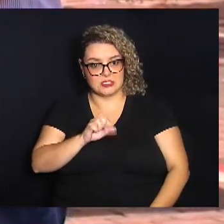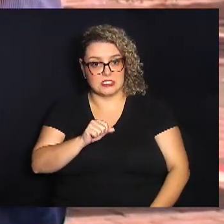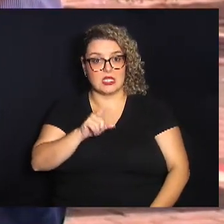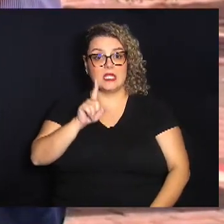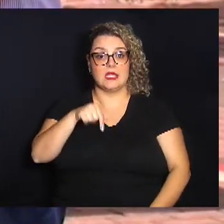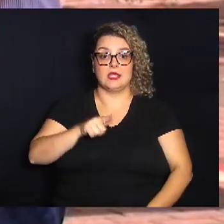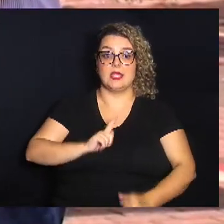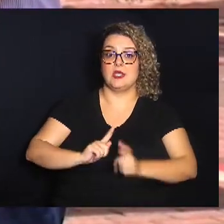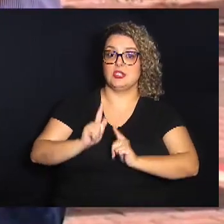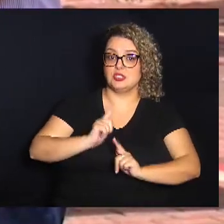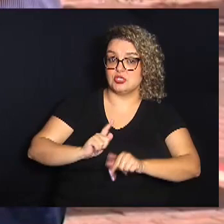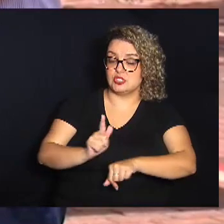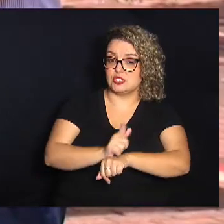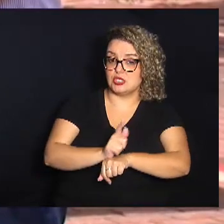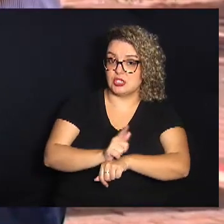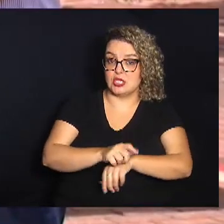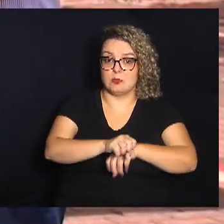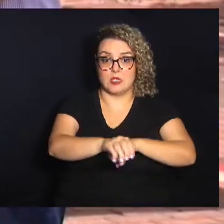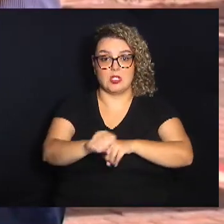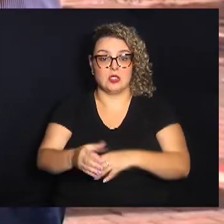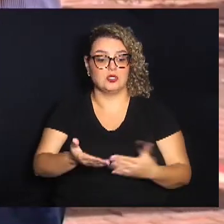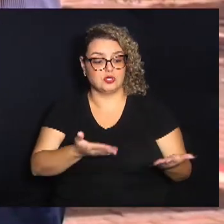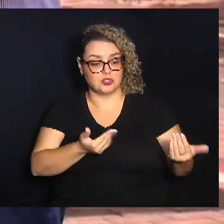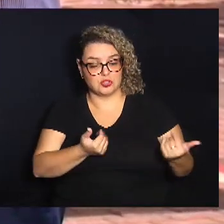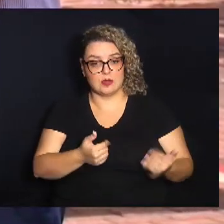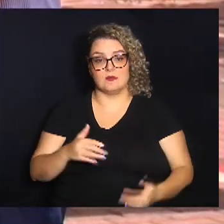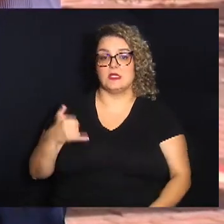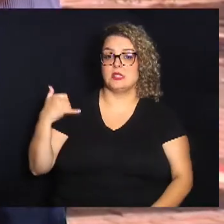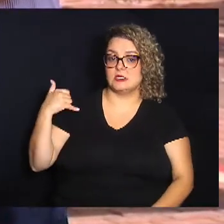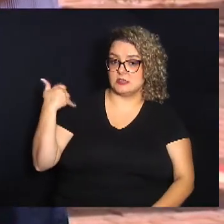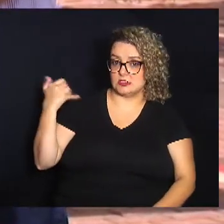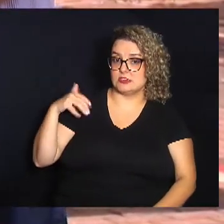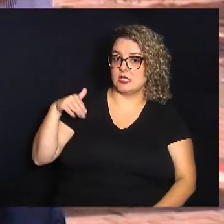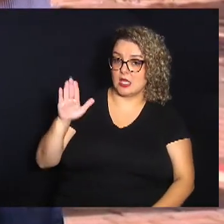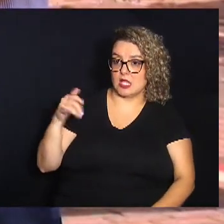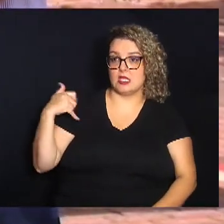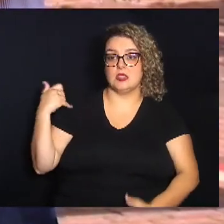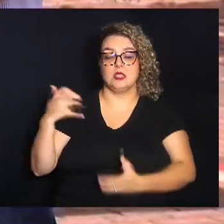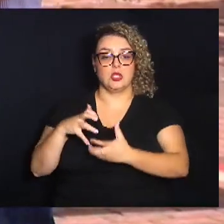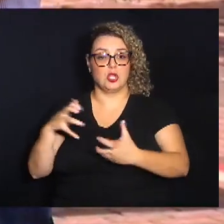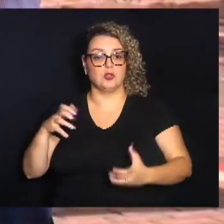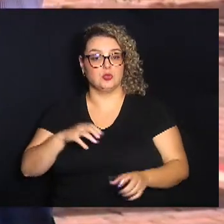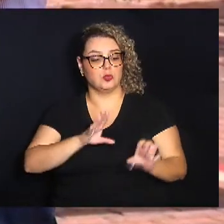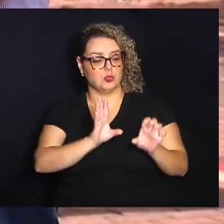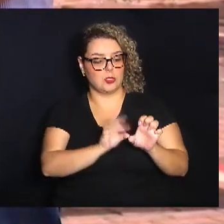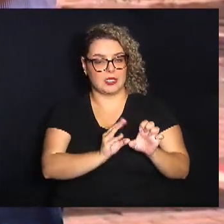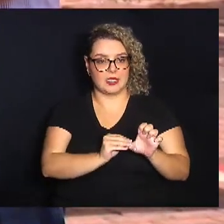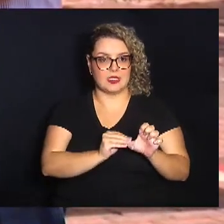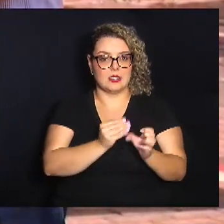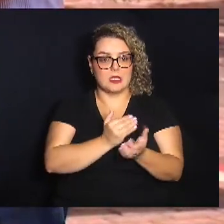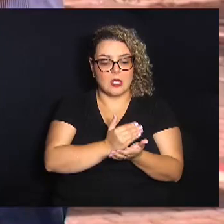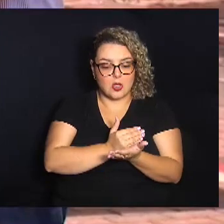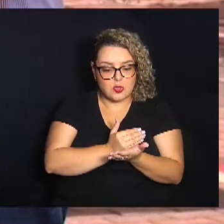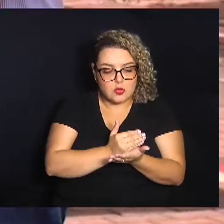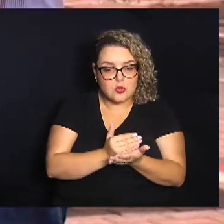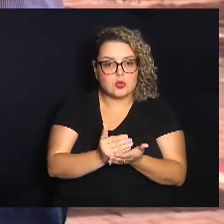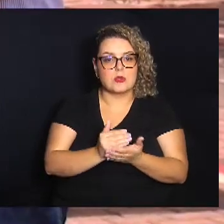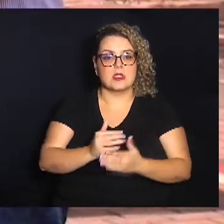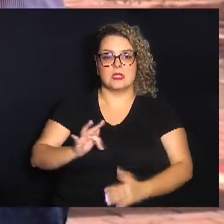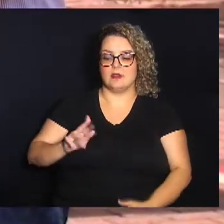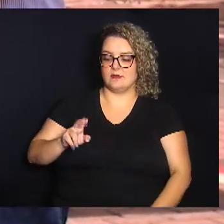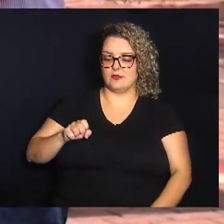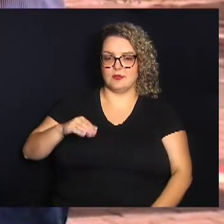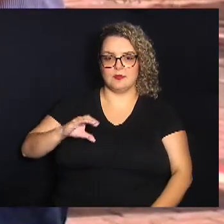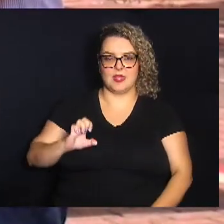é gerente de educação de jovens adultos e idosos do EJA, anos iniciais da FUMEC.